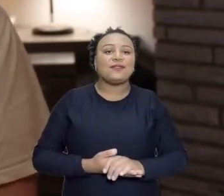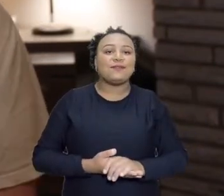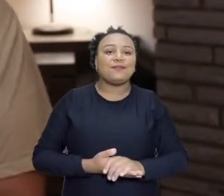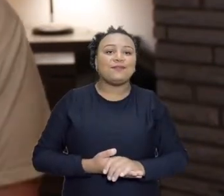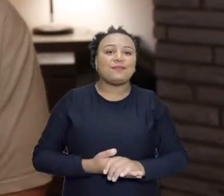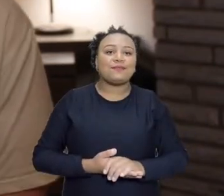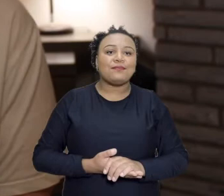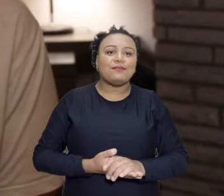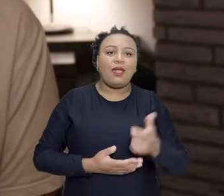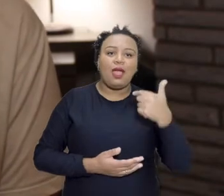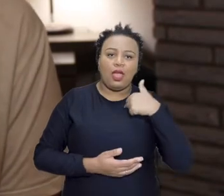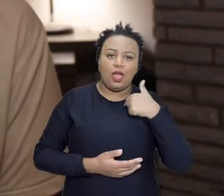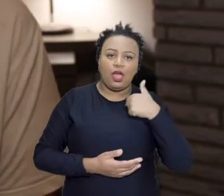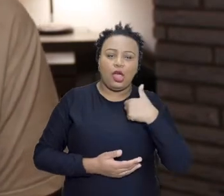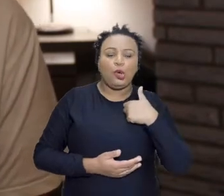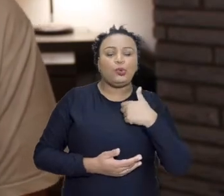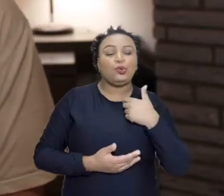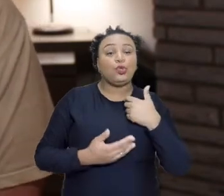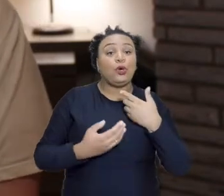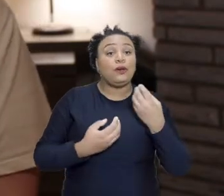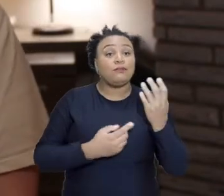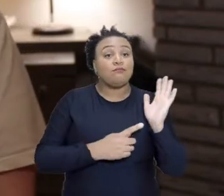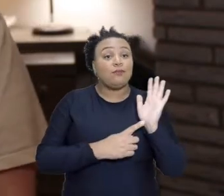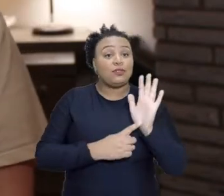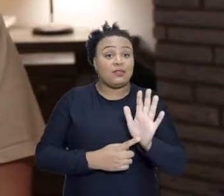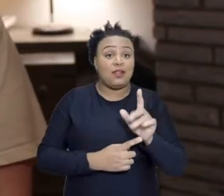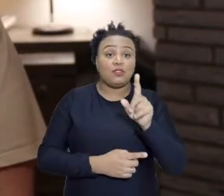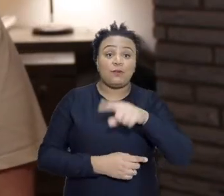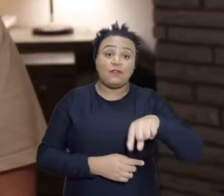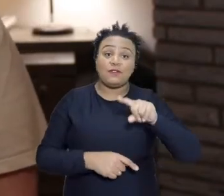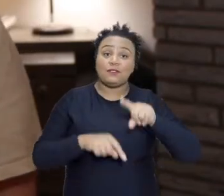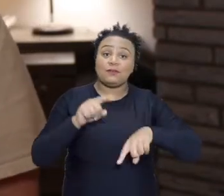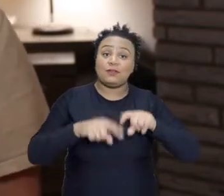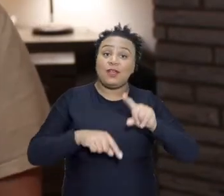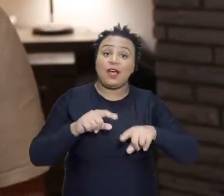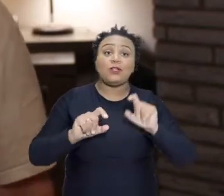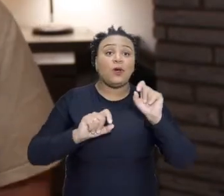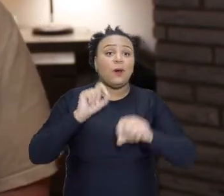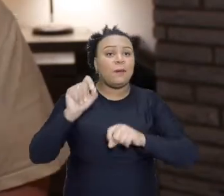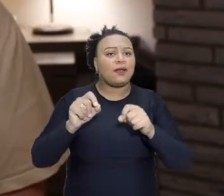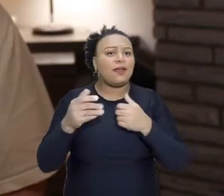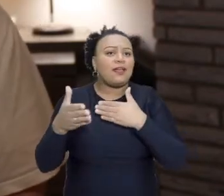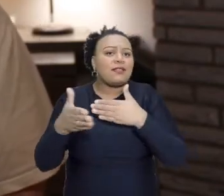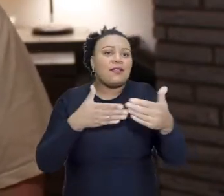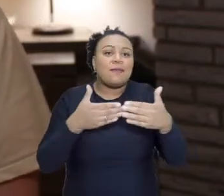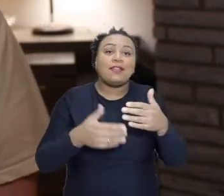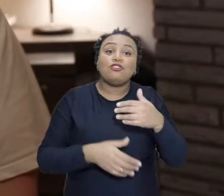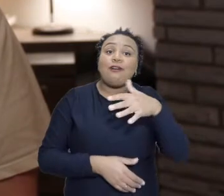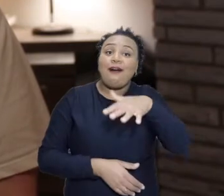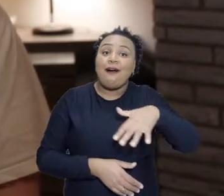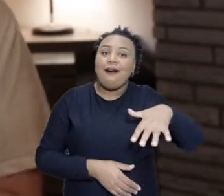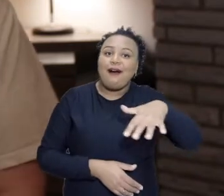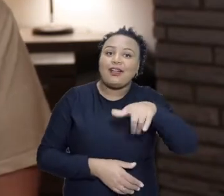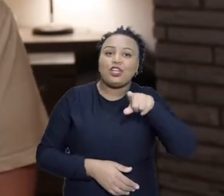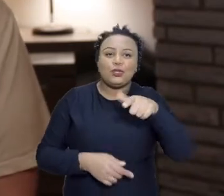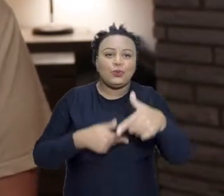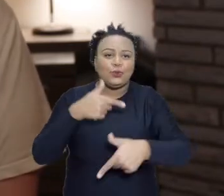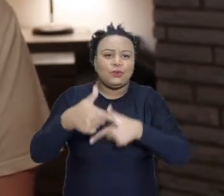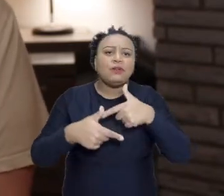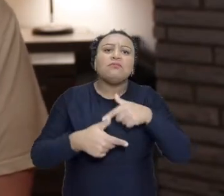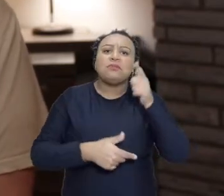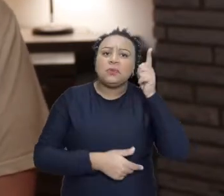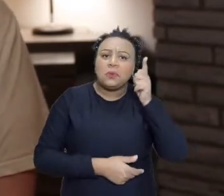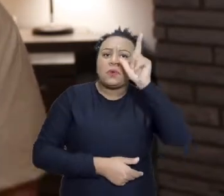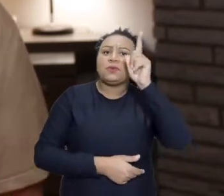eu tô trazendo esse material para vocês justamente para que, independente da área que você está atuando, você consiga ter